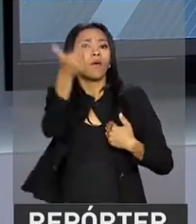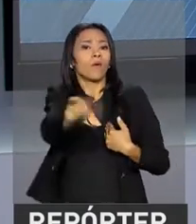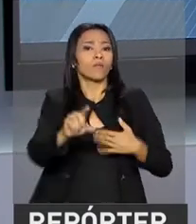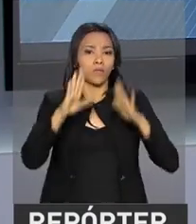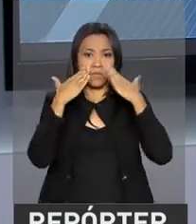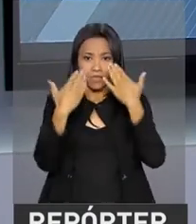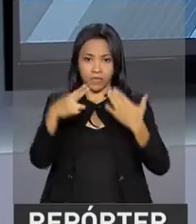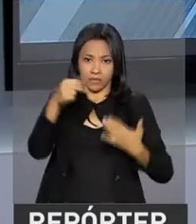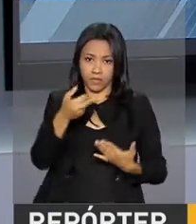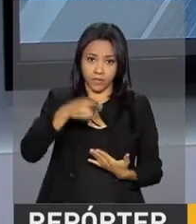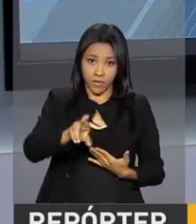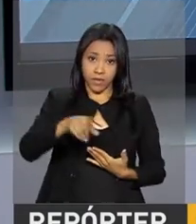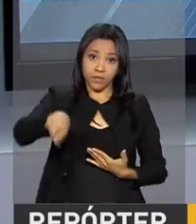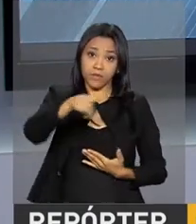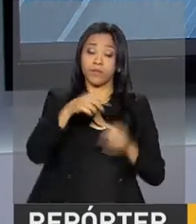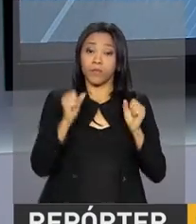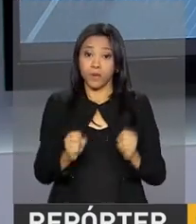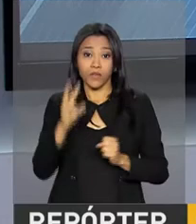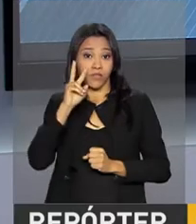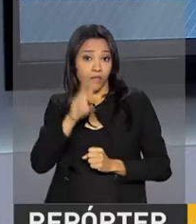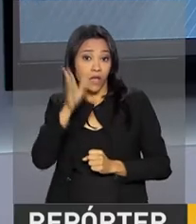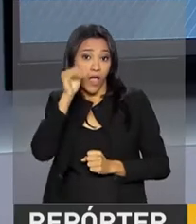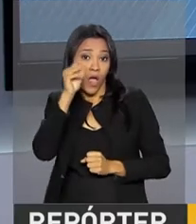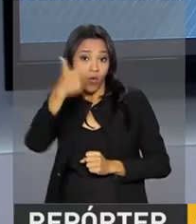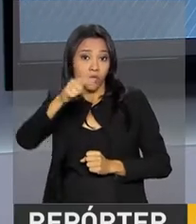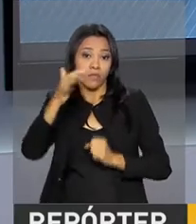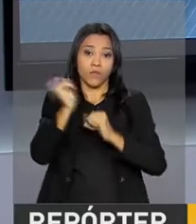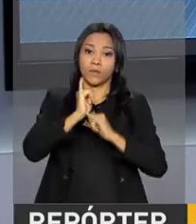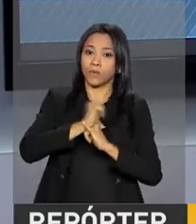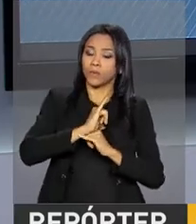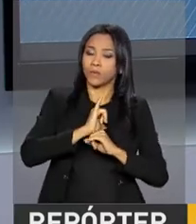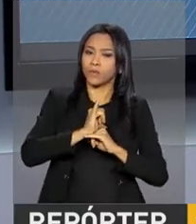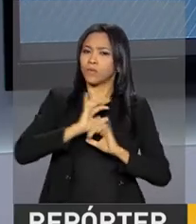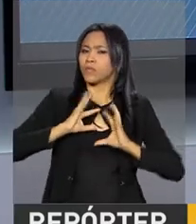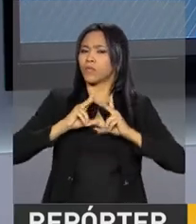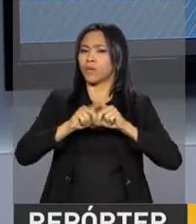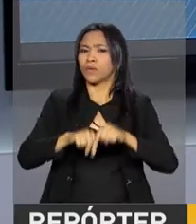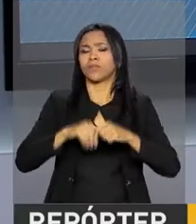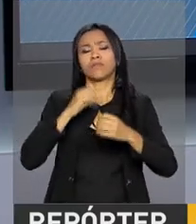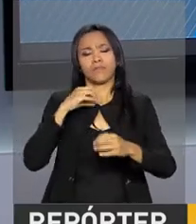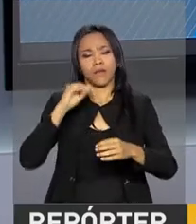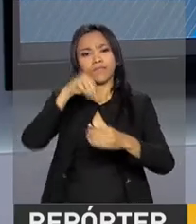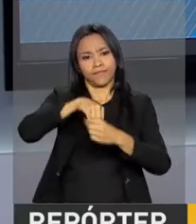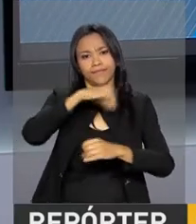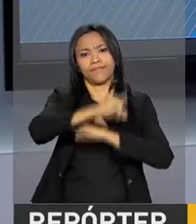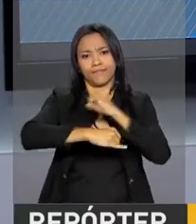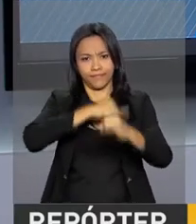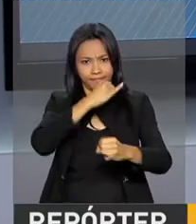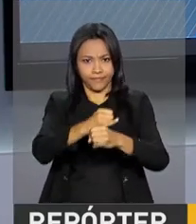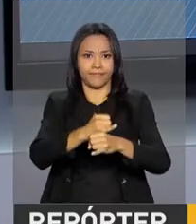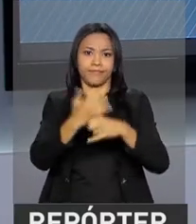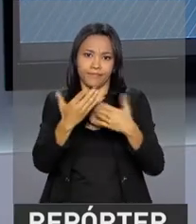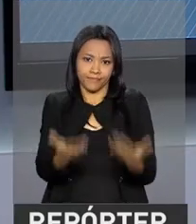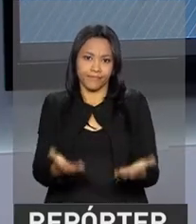Repórter NBR. Você pode rever as reportagens no YouTube e toda a nossa programação também está na página da NBR